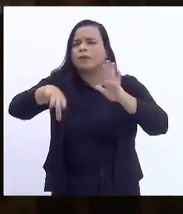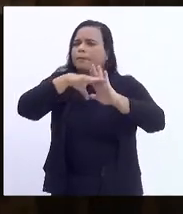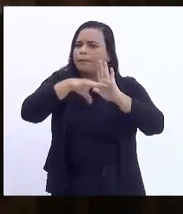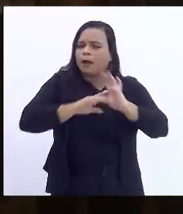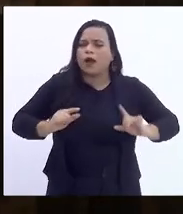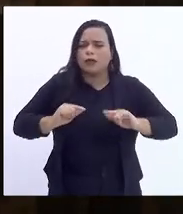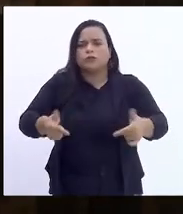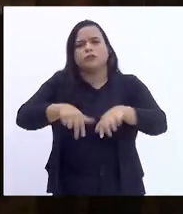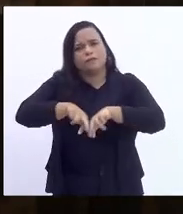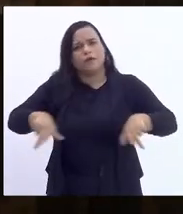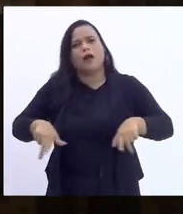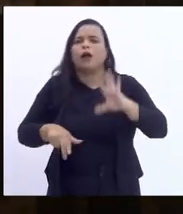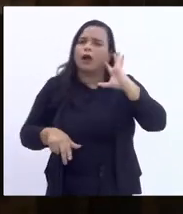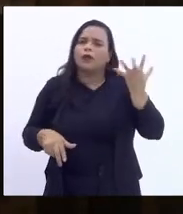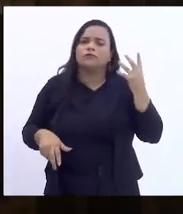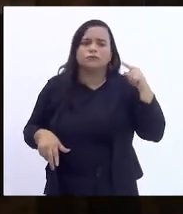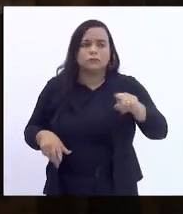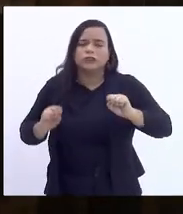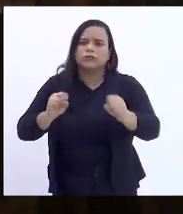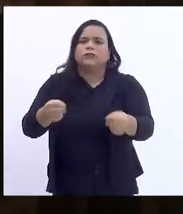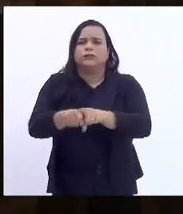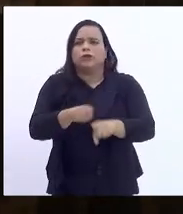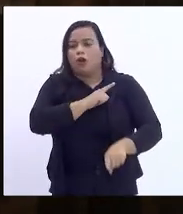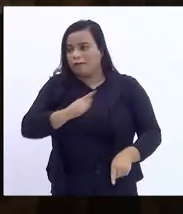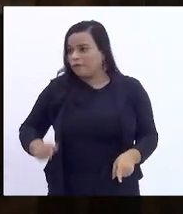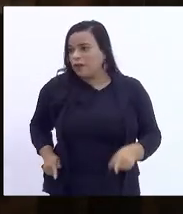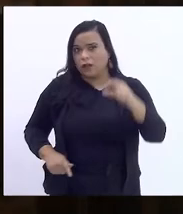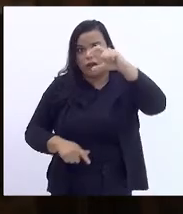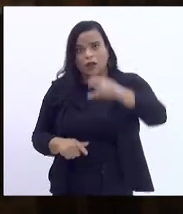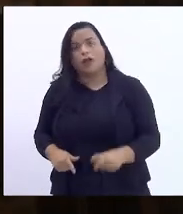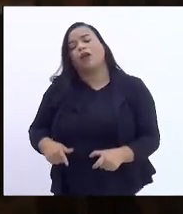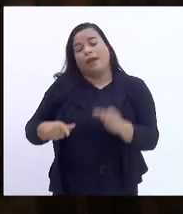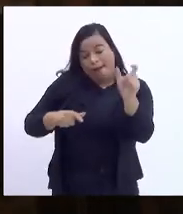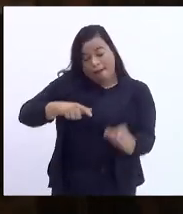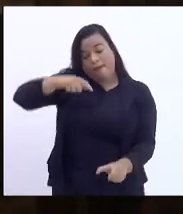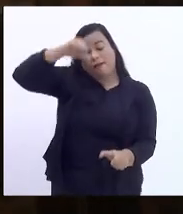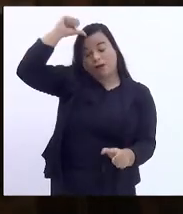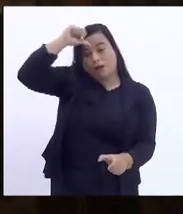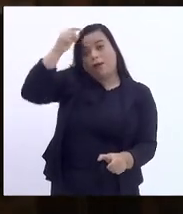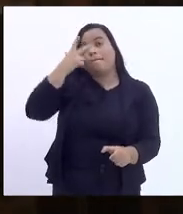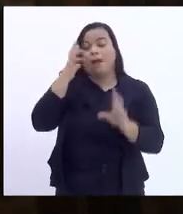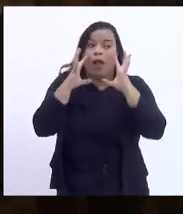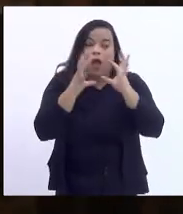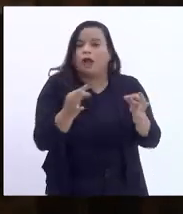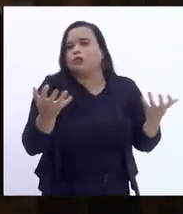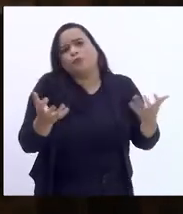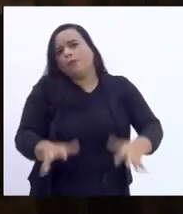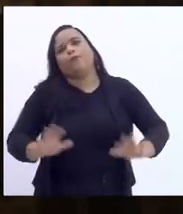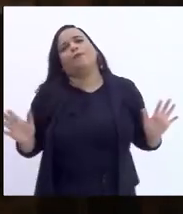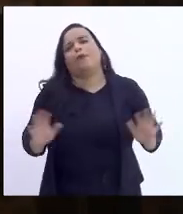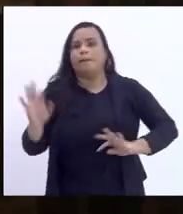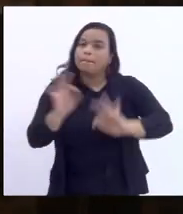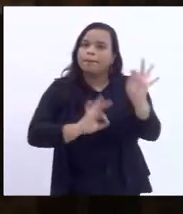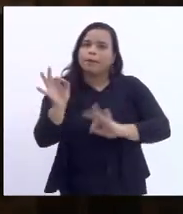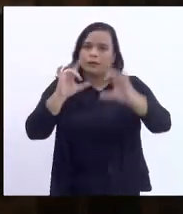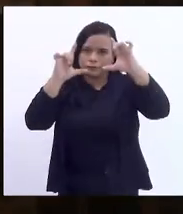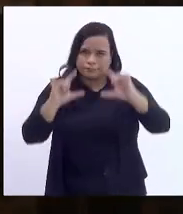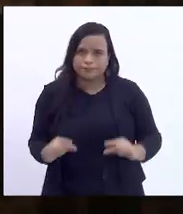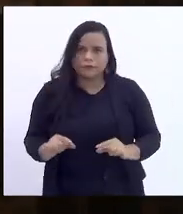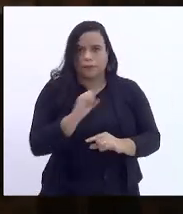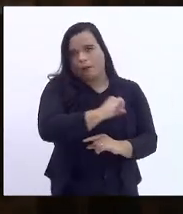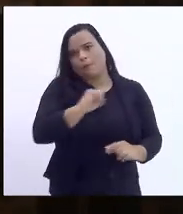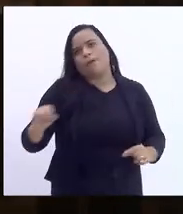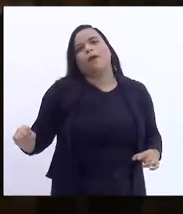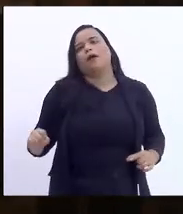ações efetivas para isso acontecer e o governador não quer nem ouvir esse plano de redução da letalidade policial apresentado pelo